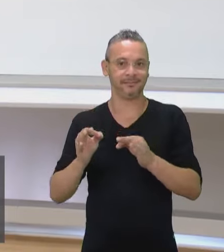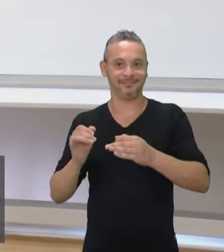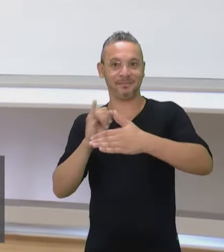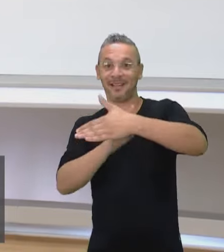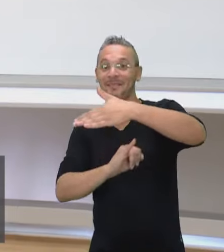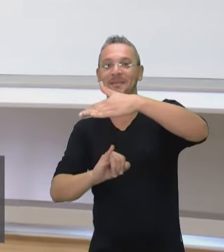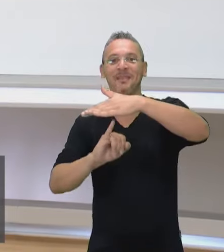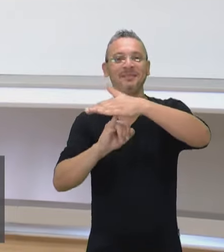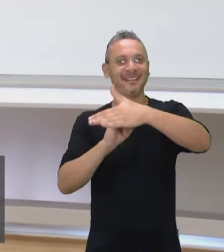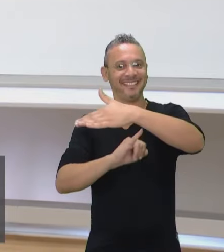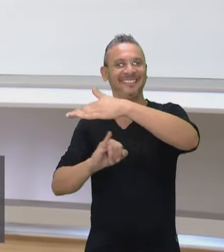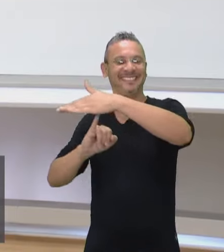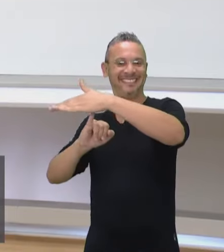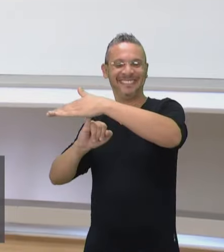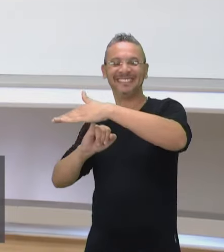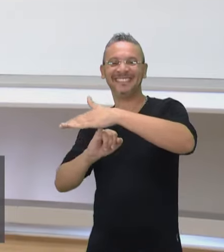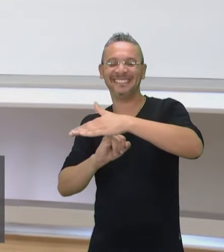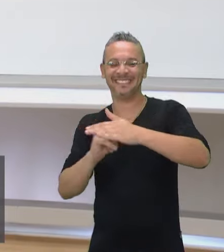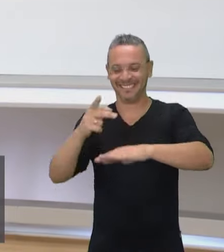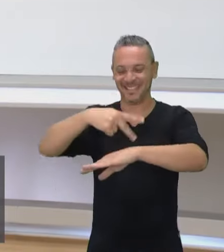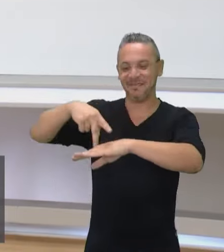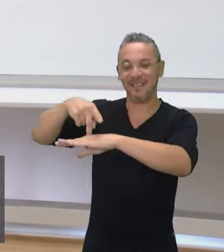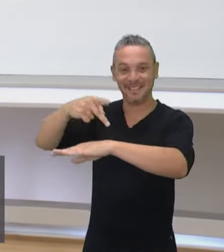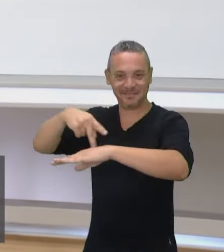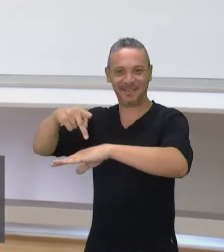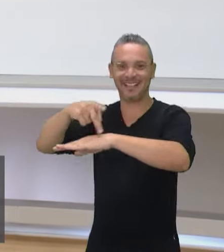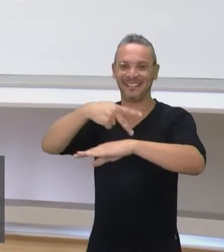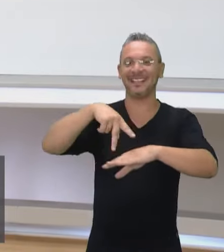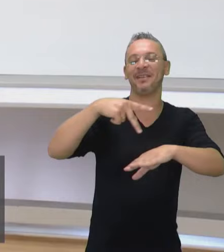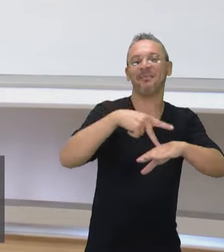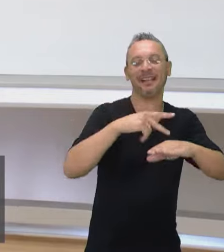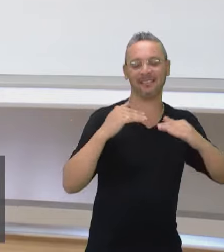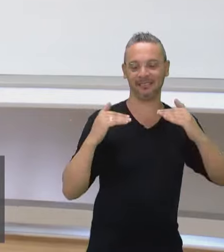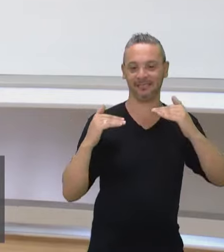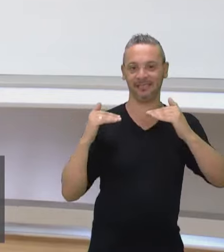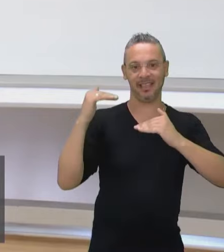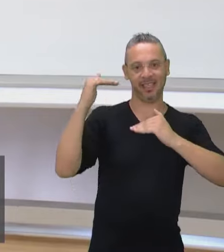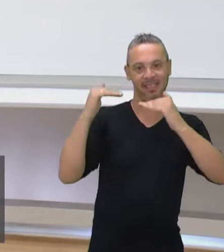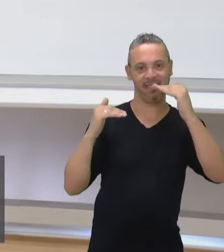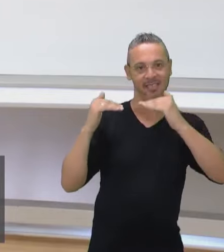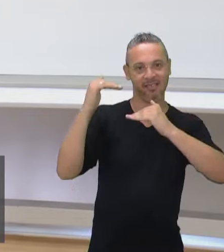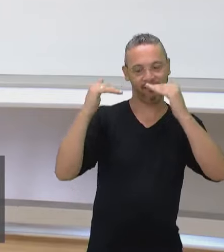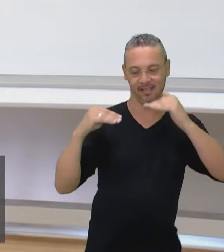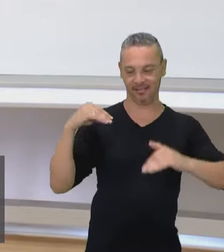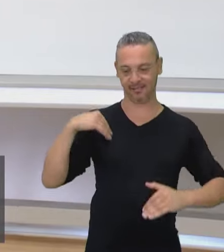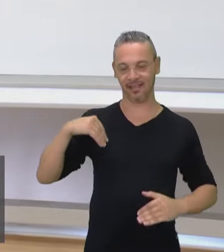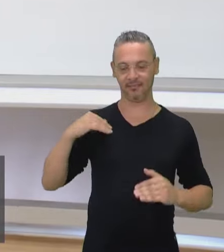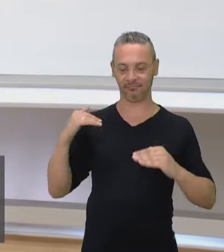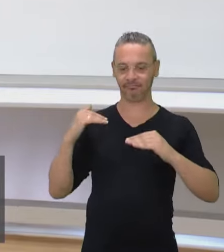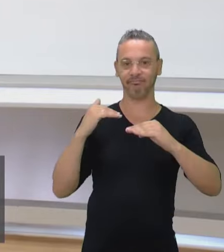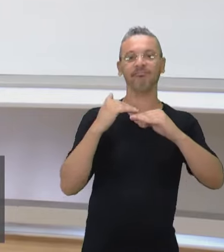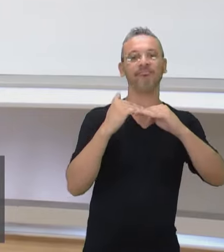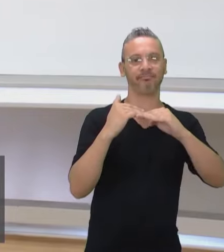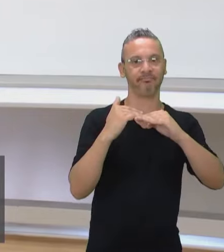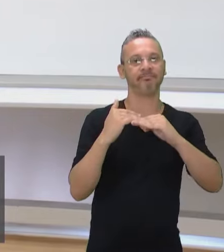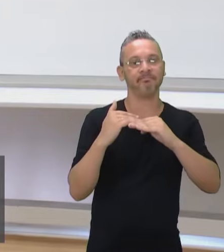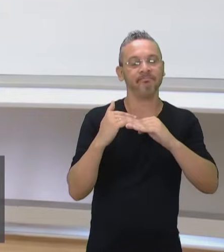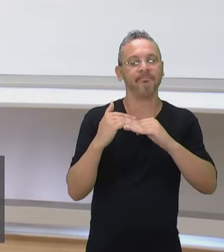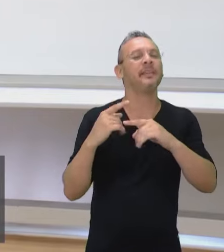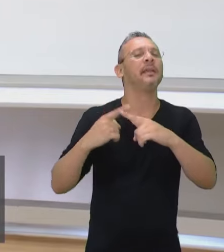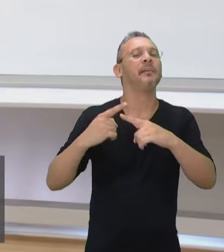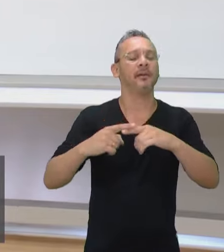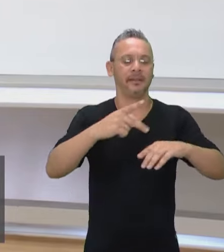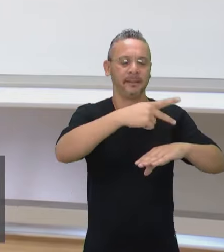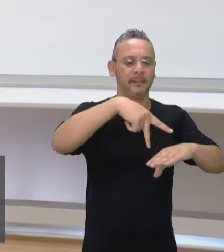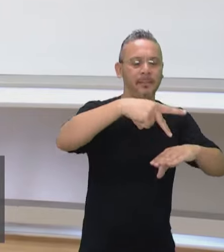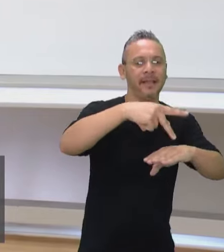Então existem países em que essa desigualdade de renda ela é menor, são justamente os países